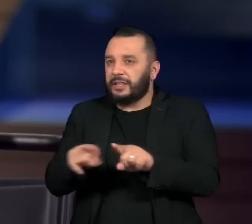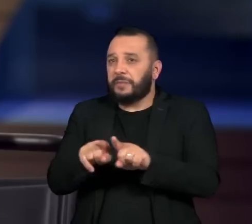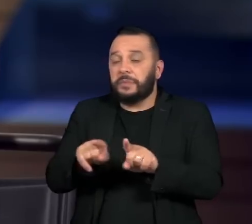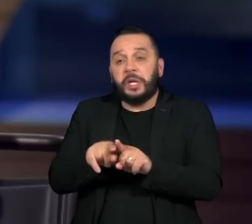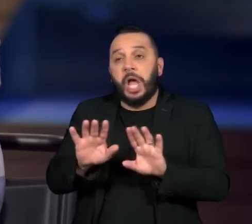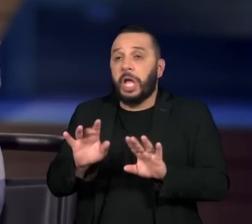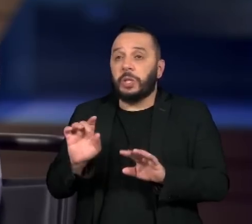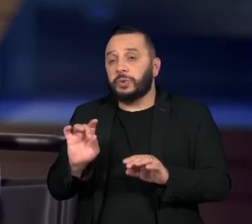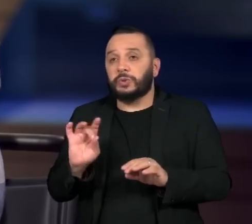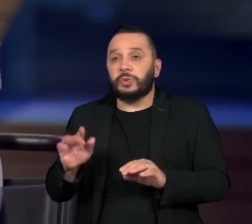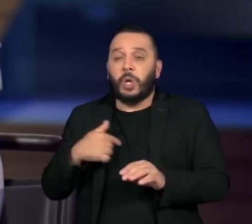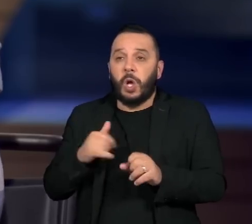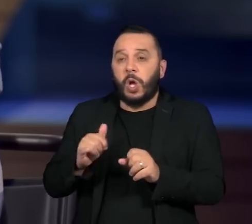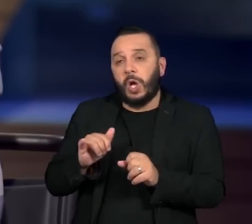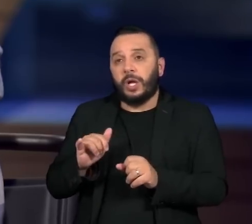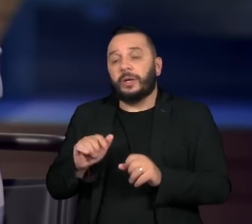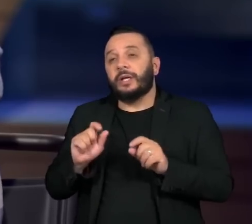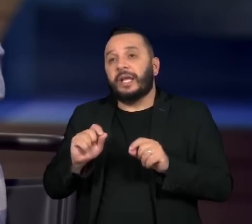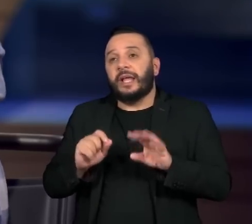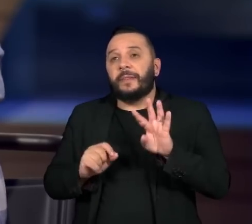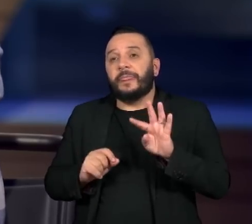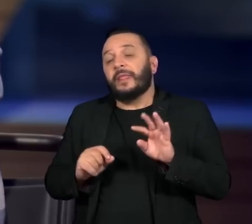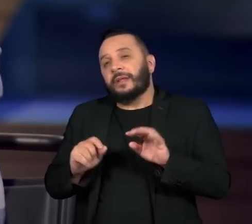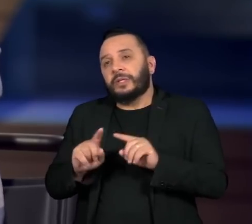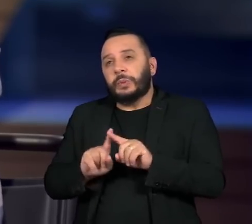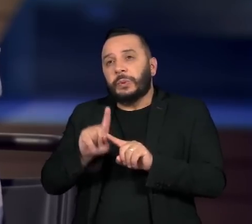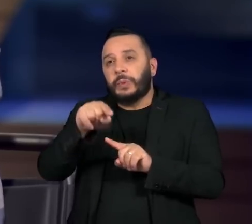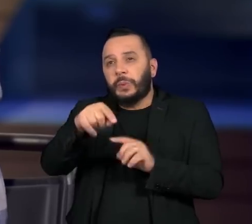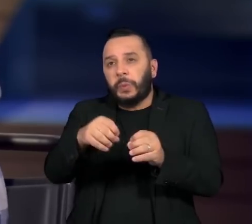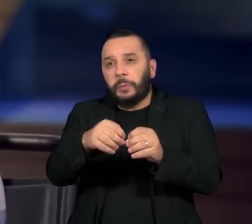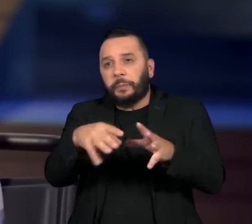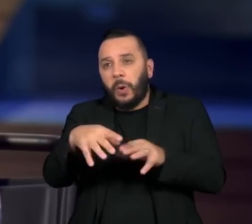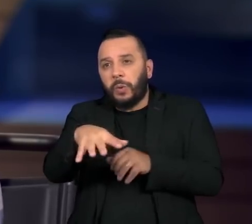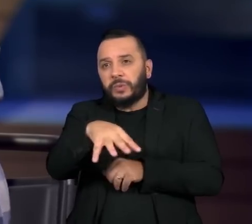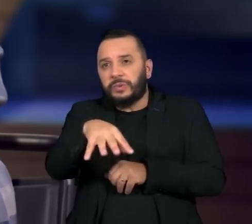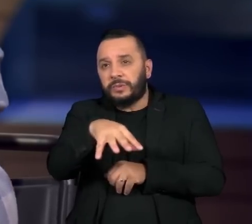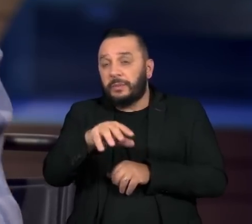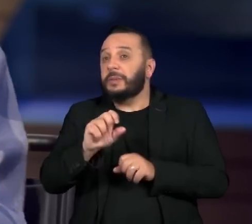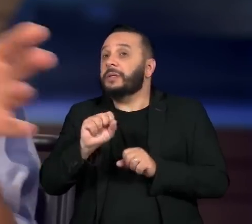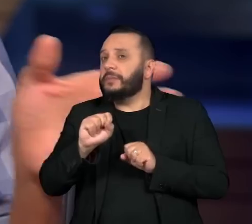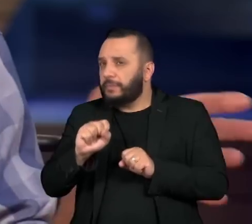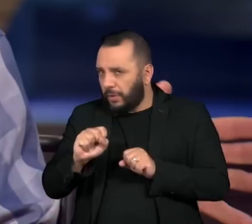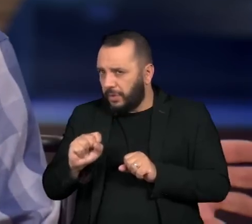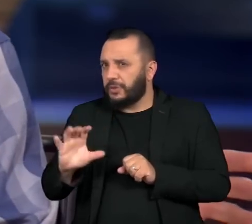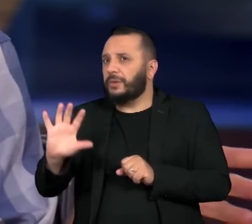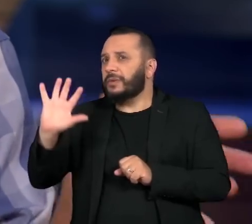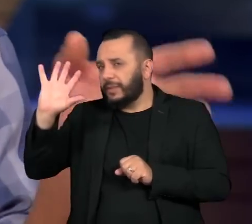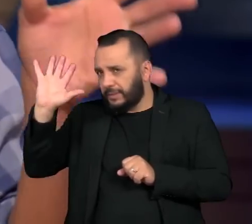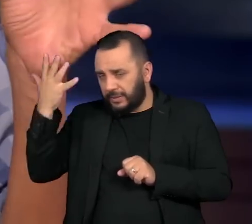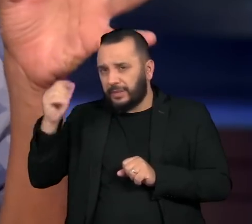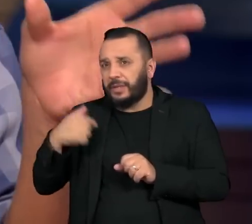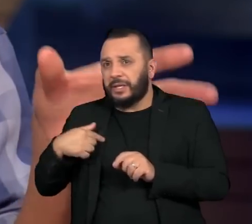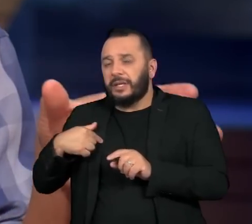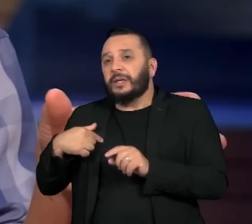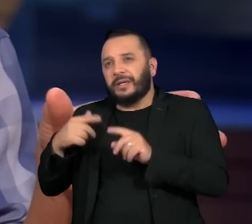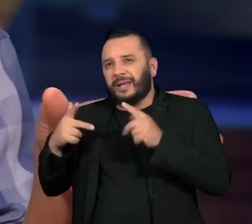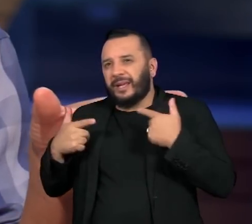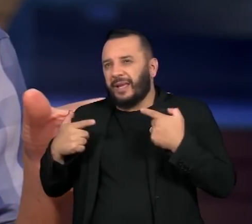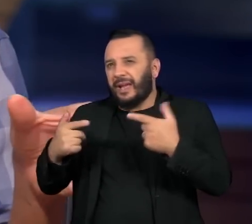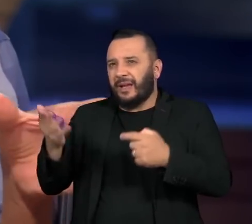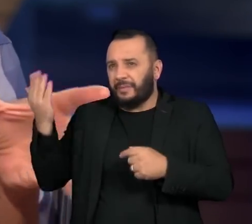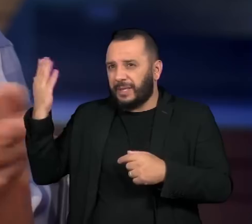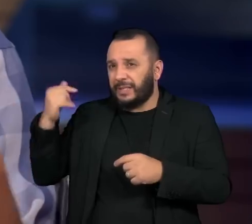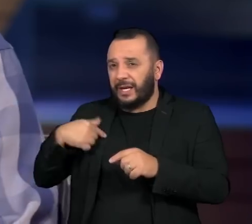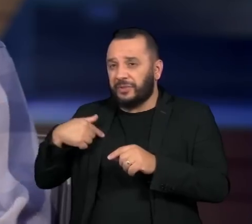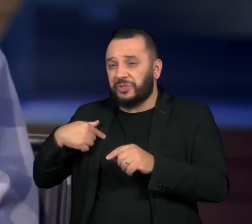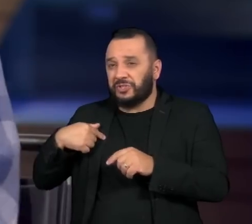usemos apenas as armas nucleares táticas. Mas a possibilidade disso escalar para coisas maiores, como acontece muito, a gente vê nas guerras